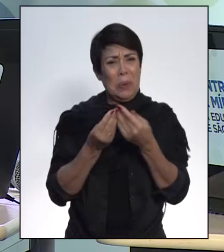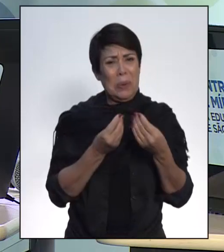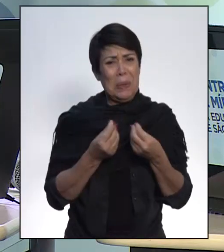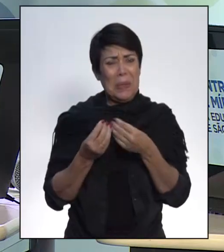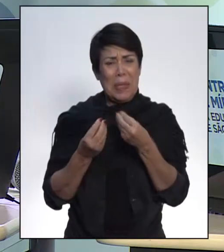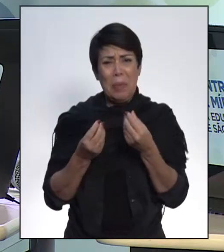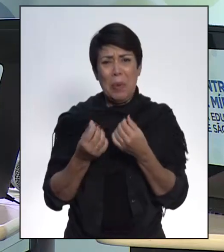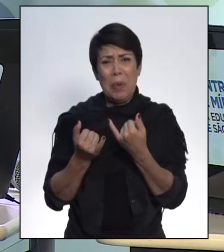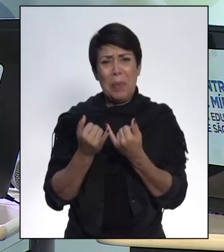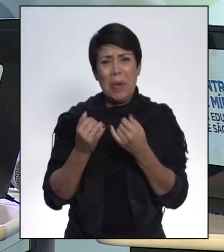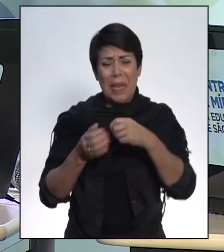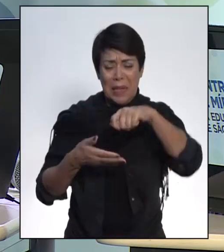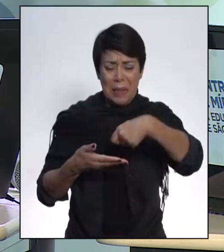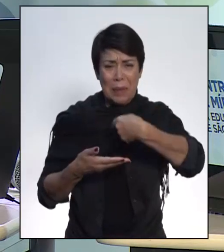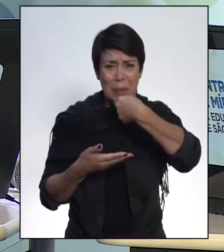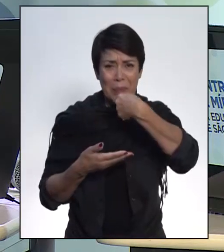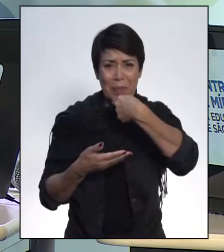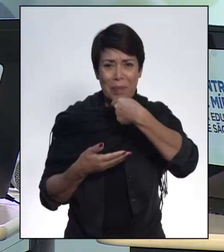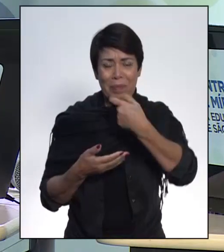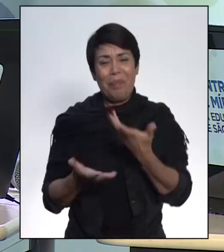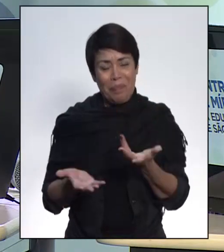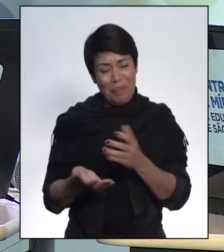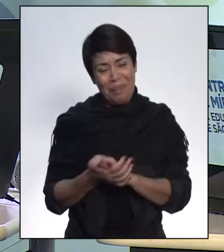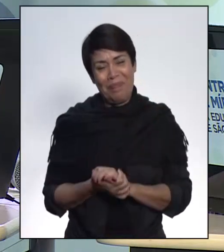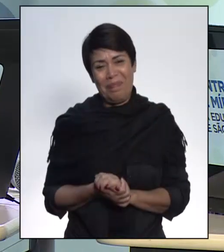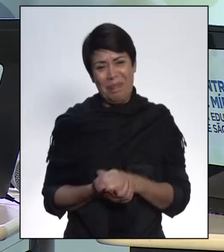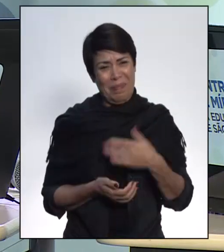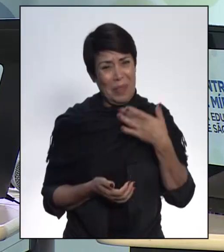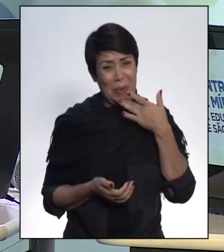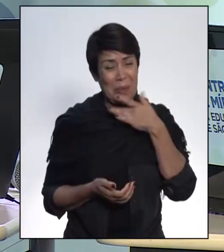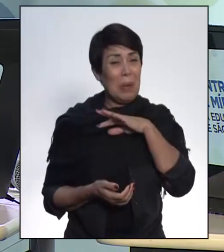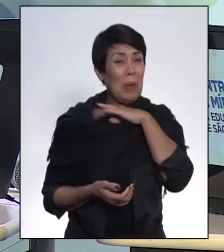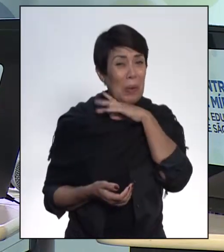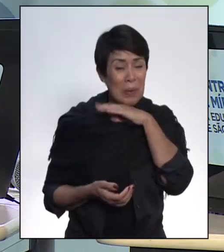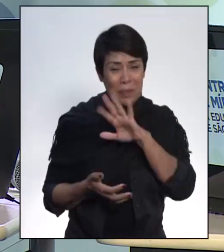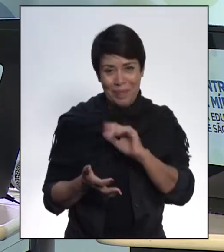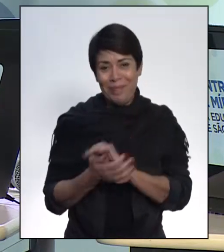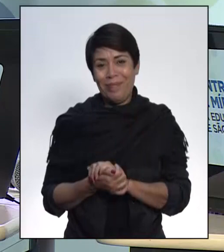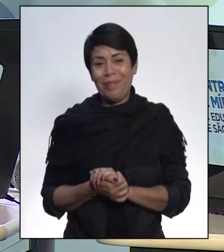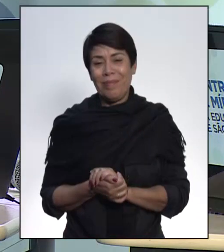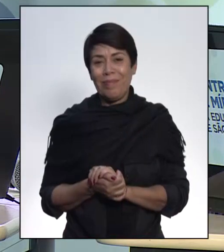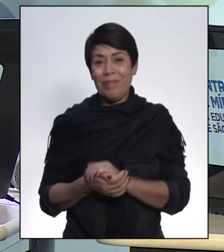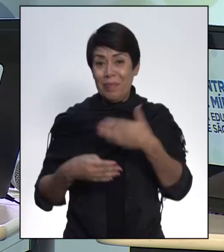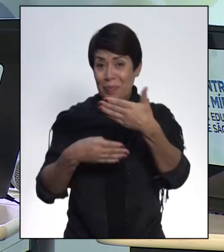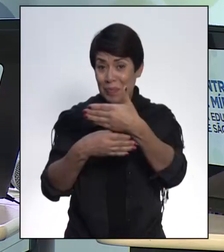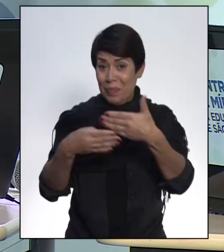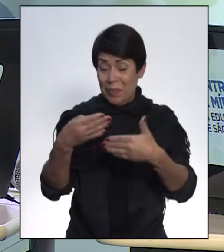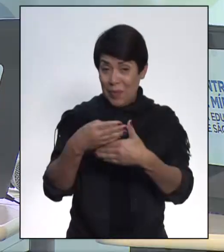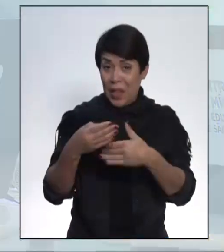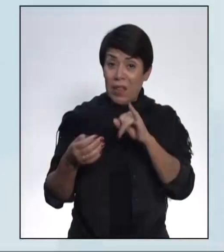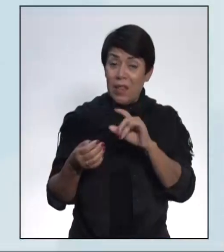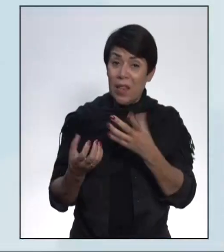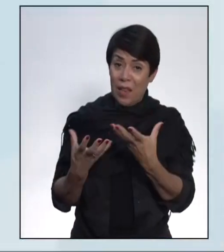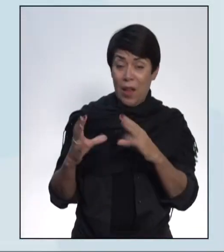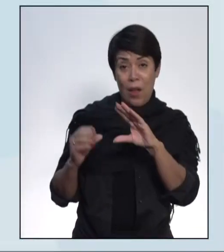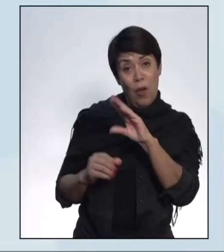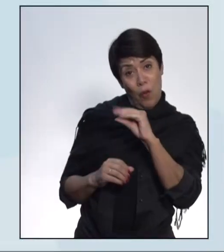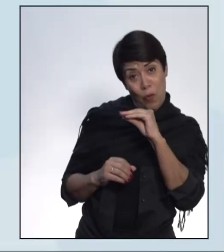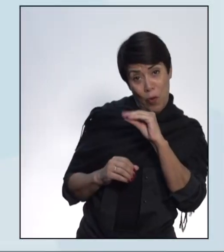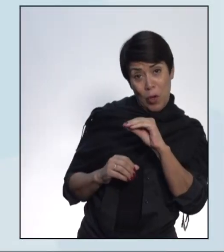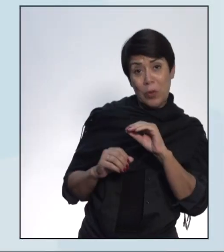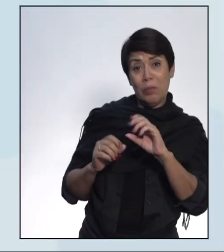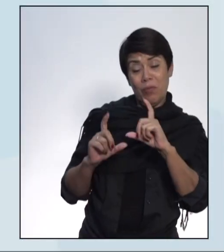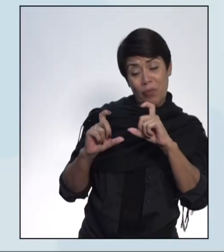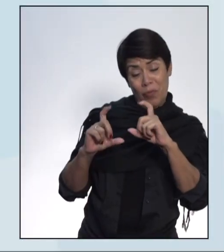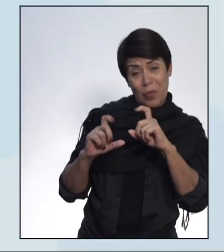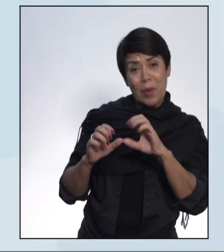de xarope, né? Que não é nada agradável. Pessoal, ó, o slide aí, se vocês quiserem tirar o print, com a definição